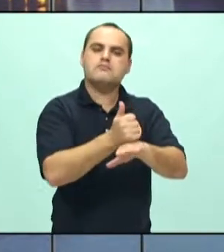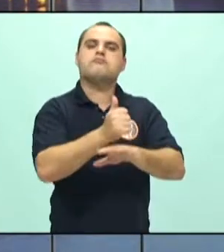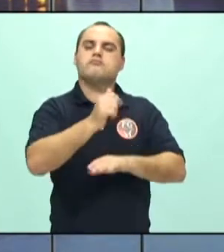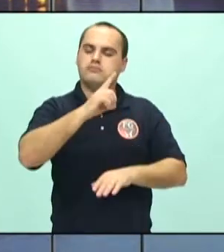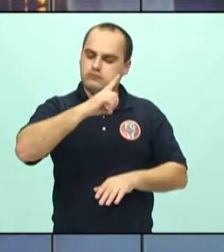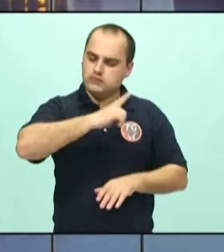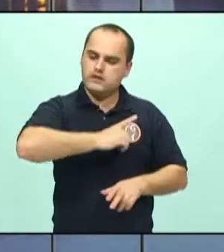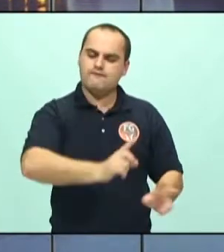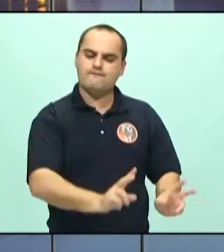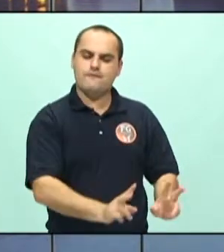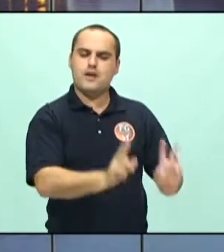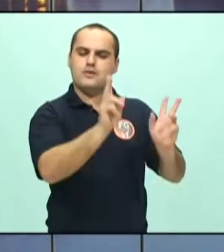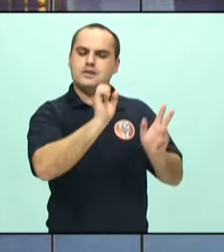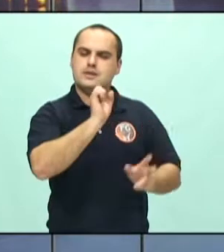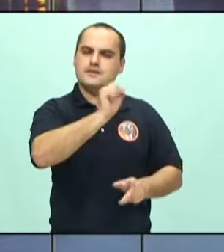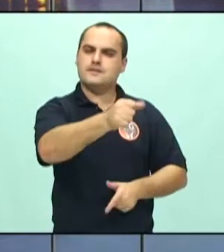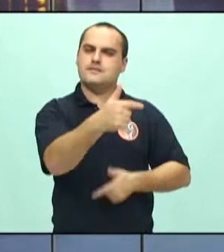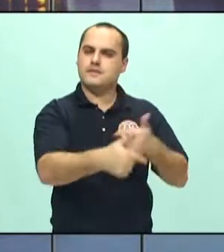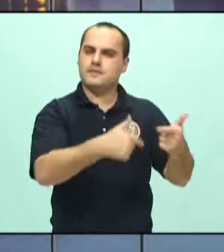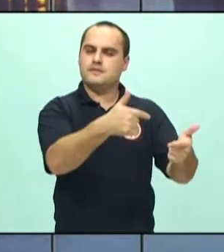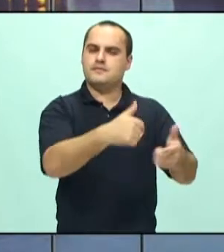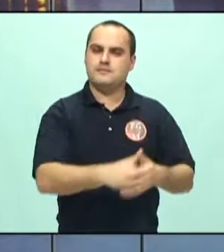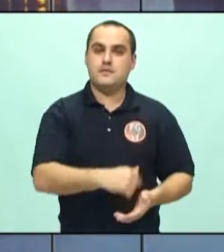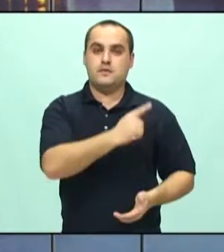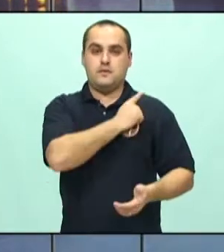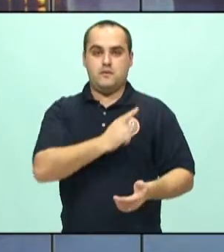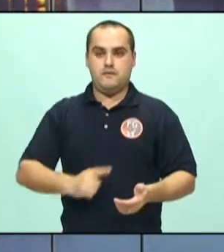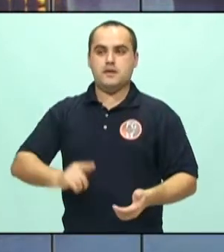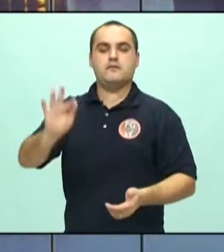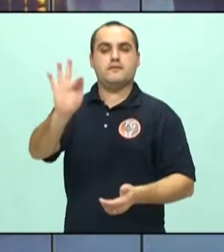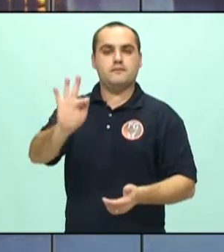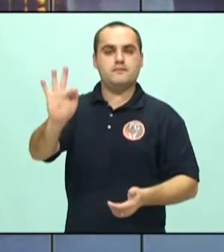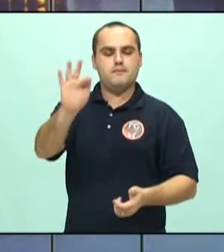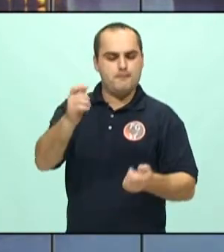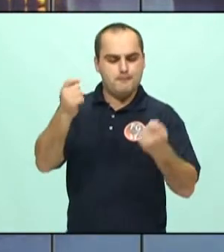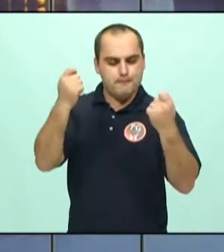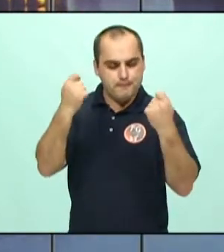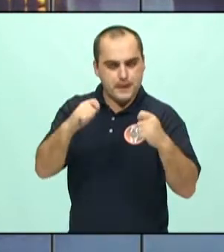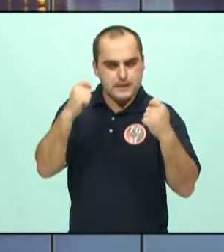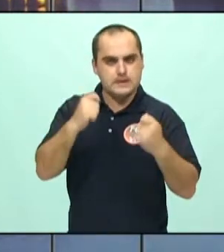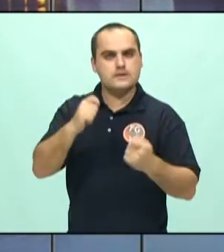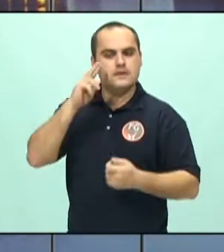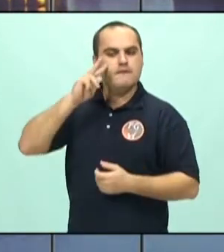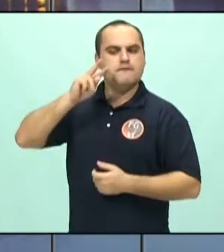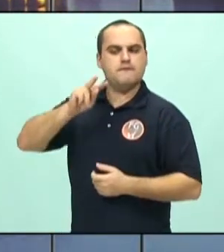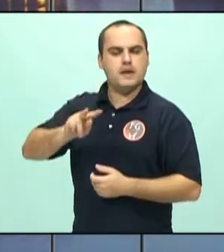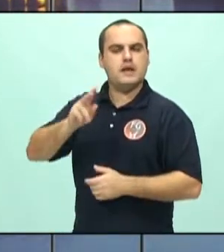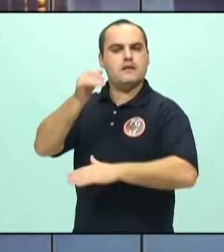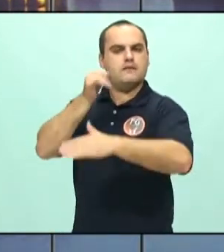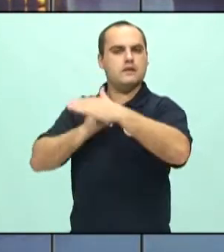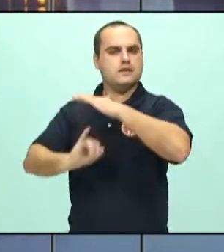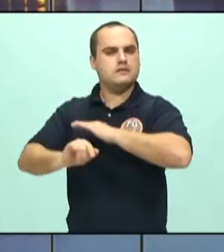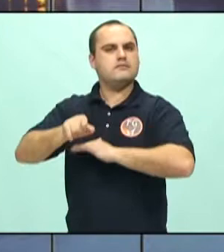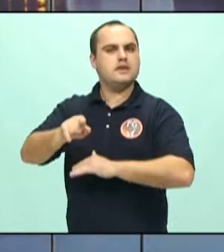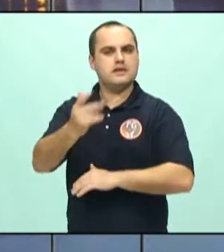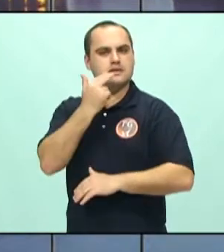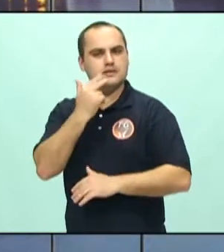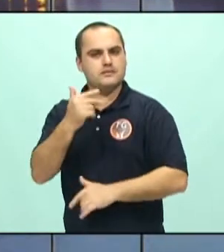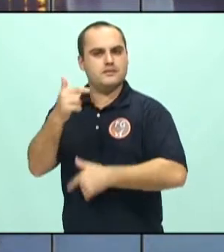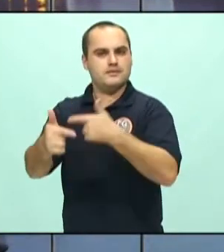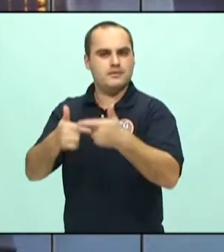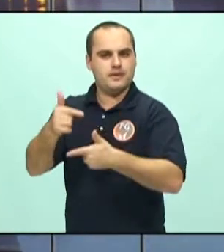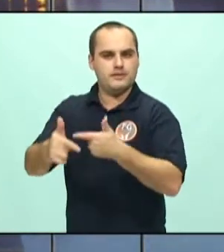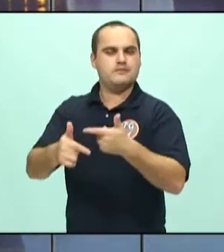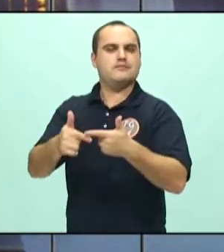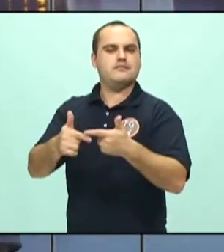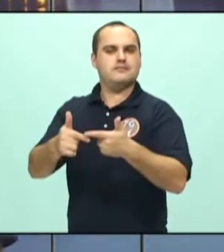vale a pena apostar, o governo federal vale a pena apostar nesse modelo de trabalho de porto público, e